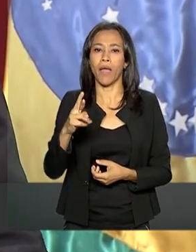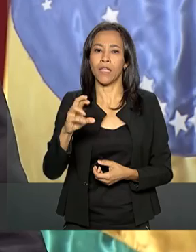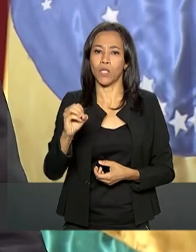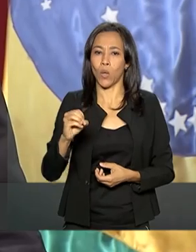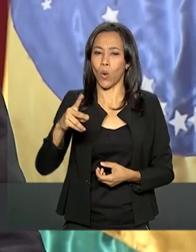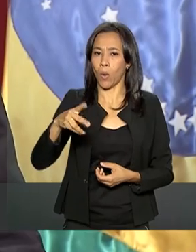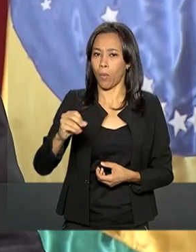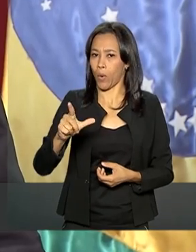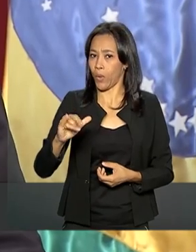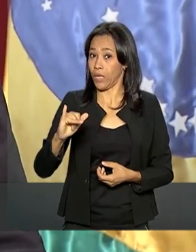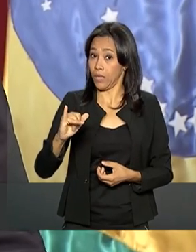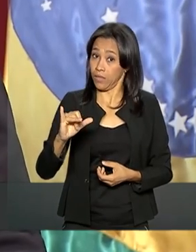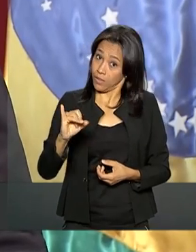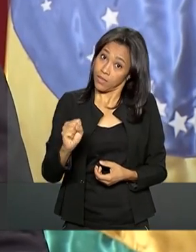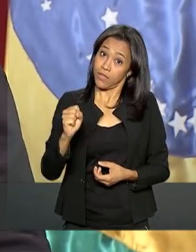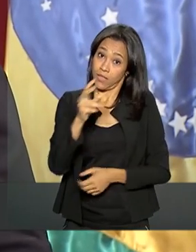quando